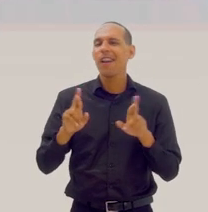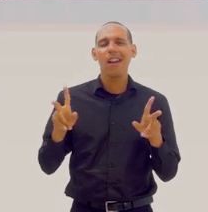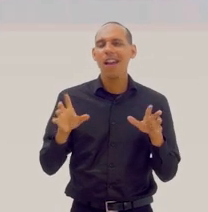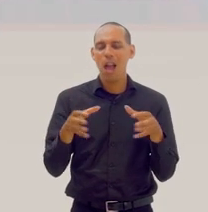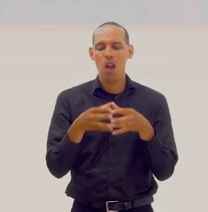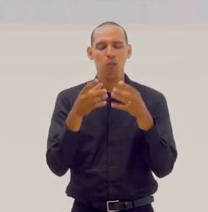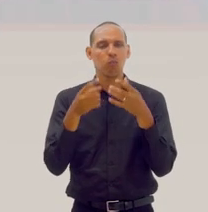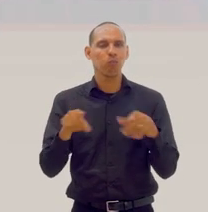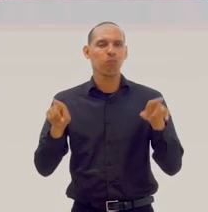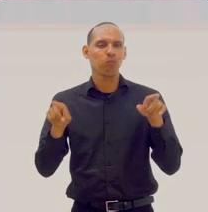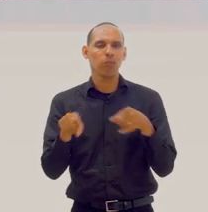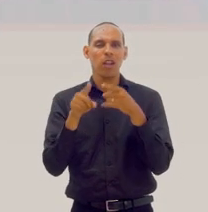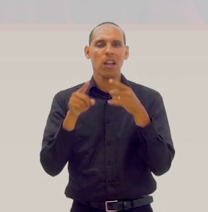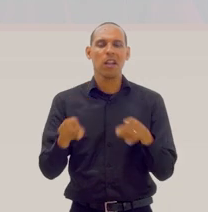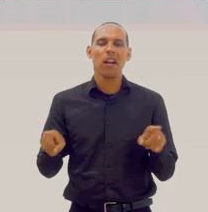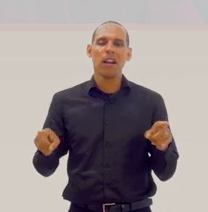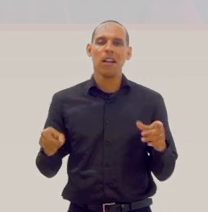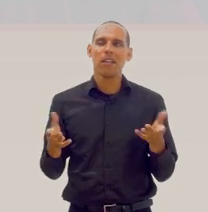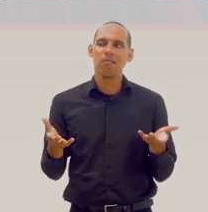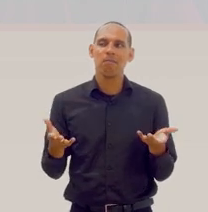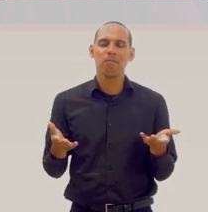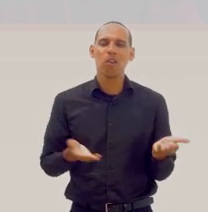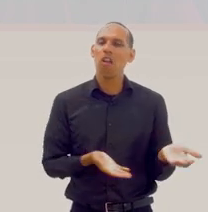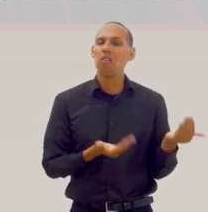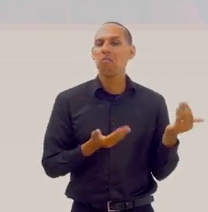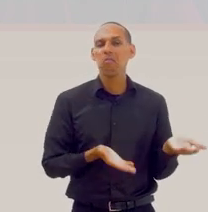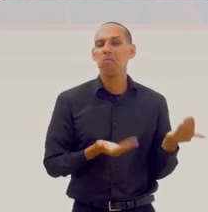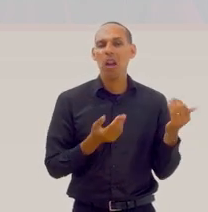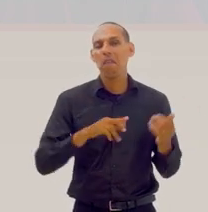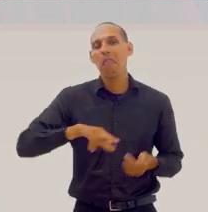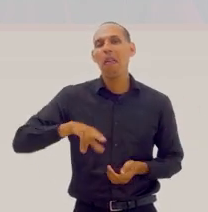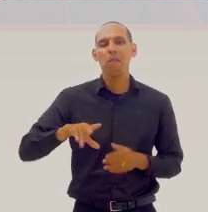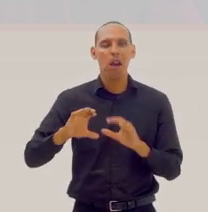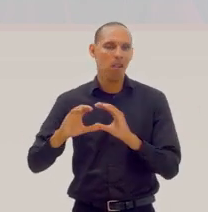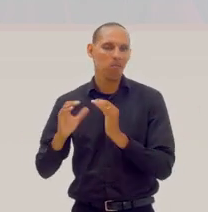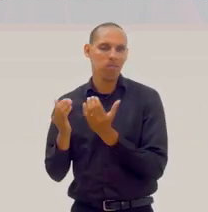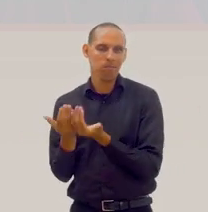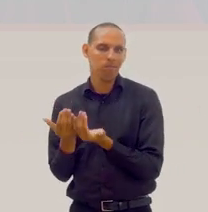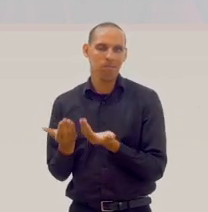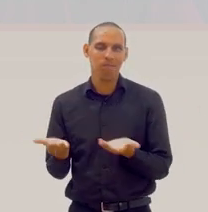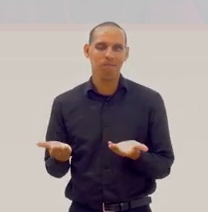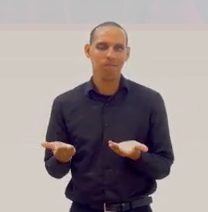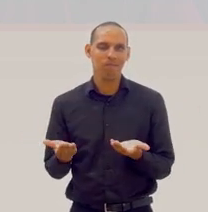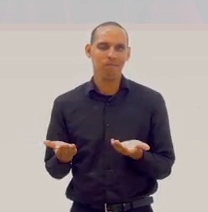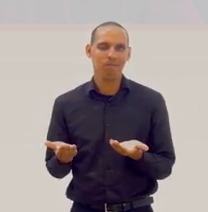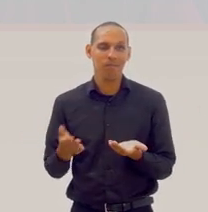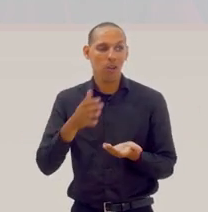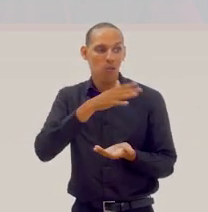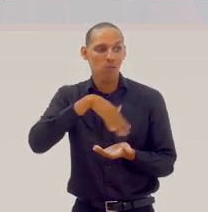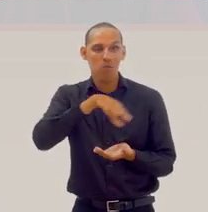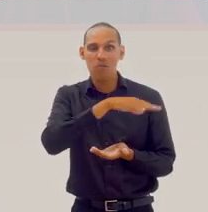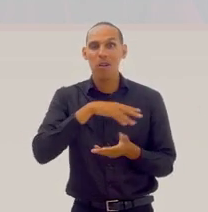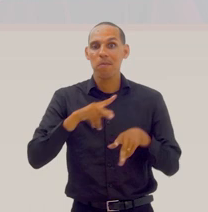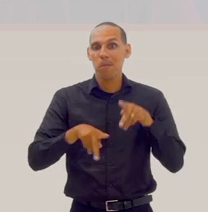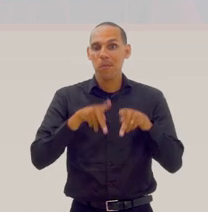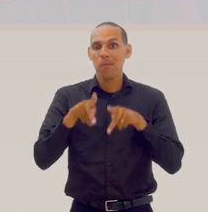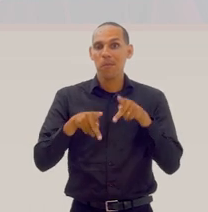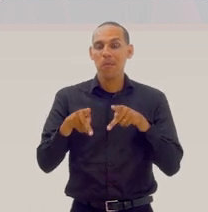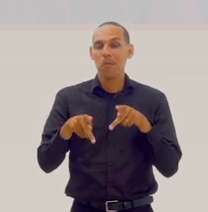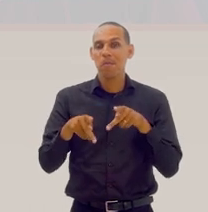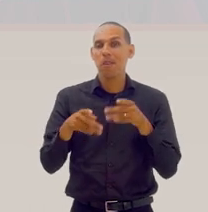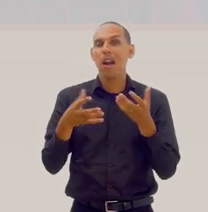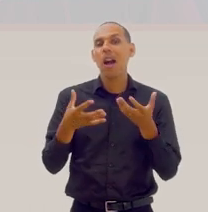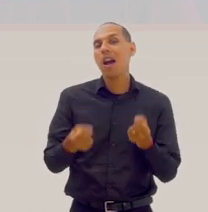de orquestras, de jovens que não são de comunidades. Como é a recepção do público,